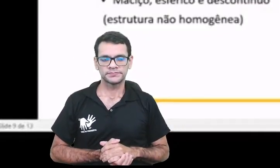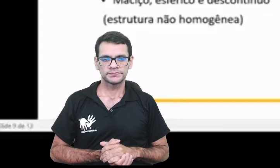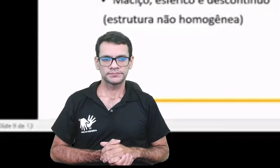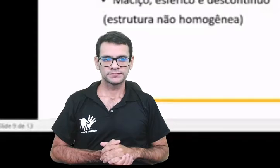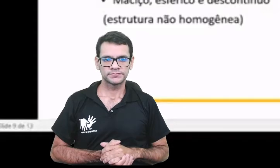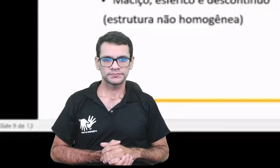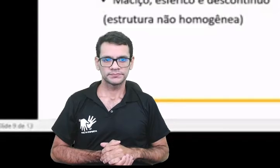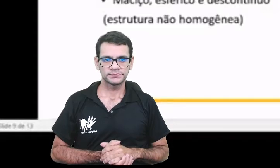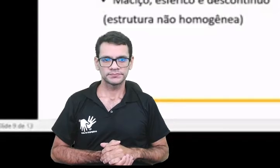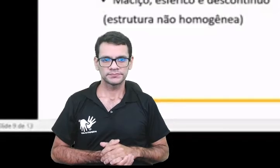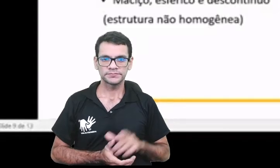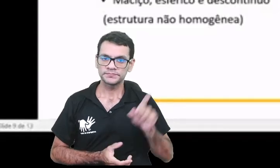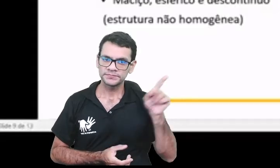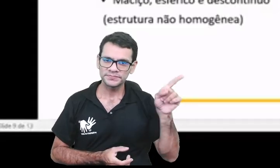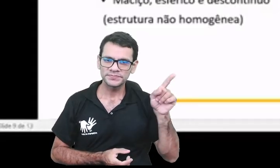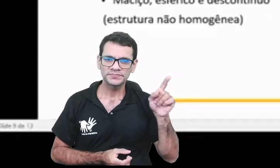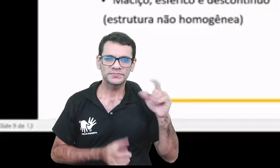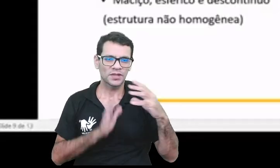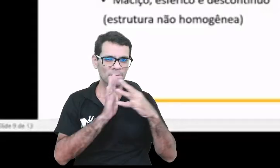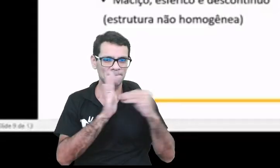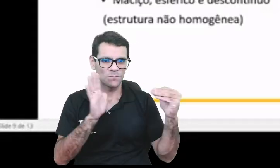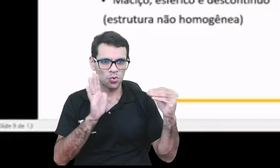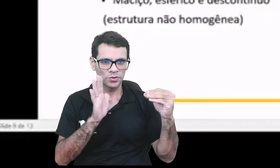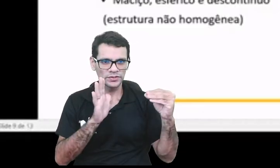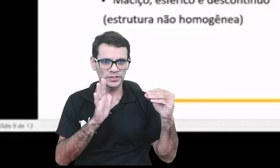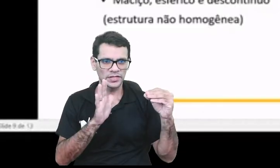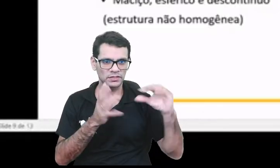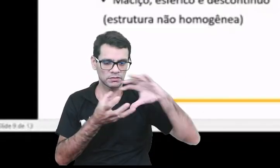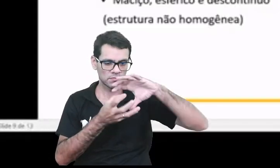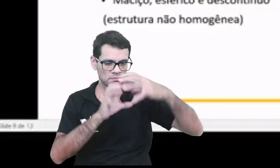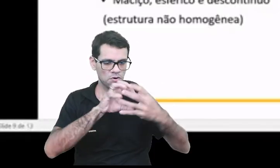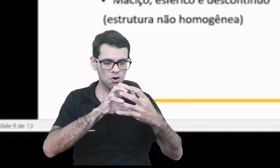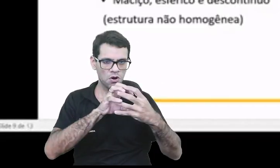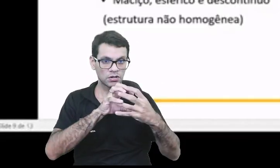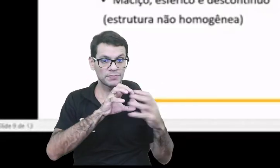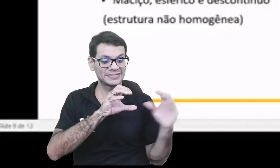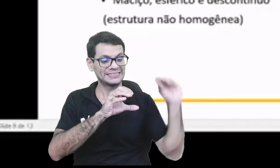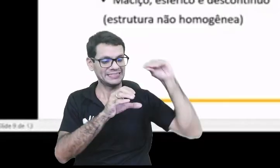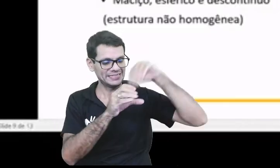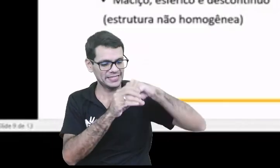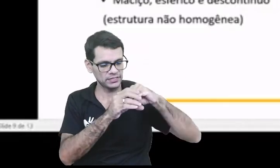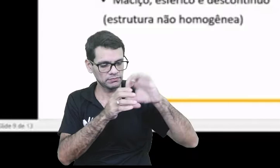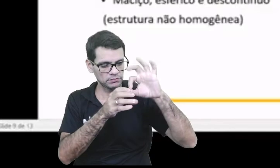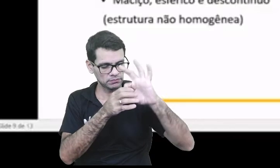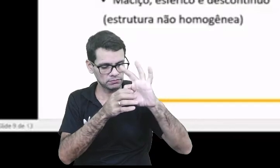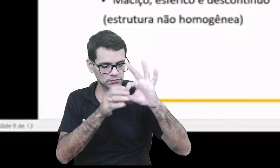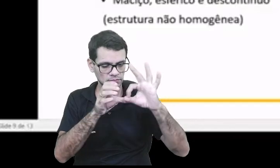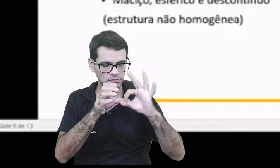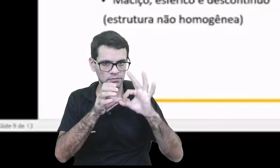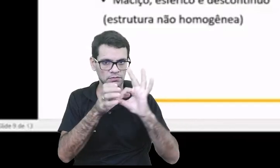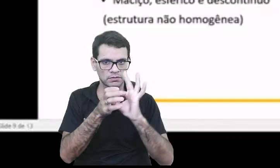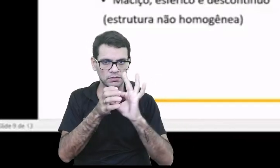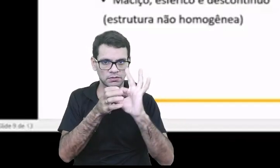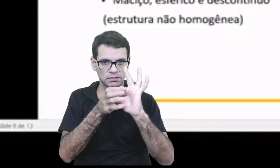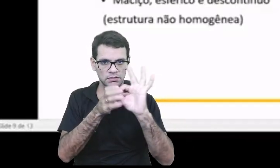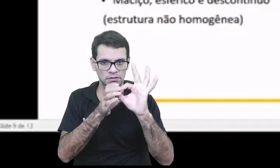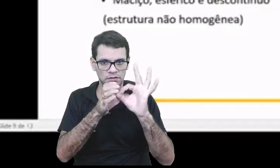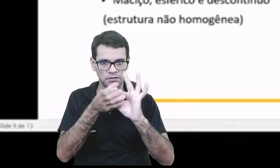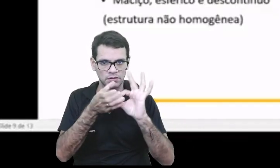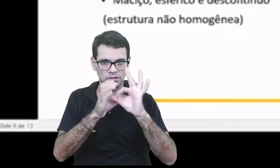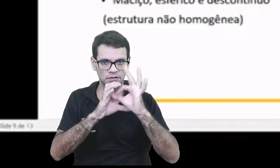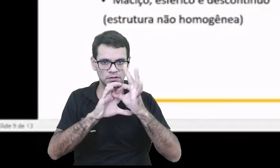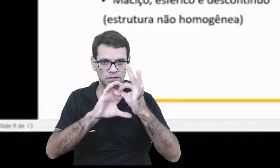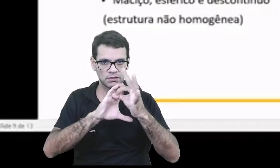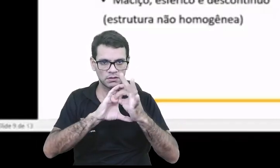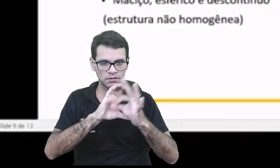do pudim de passas. Então cada passas aqui é uma partícula negativa, que são os elétrons,